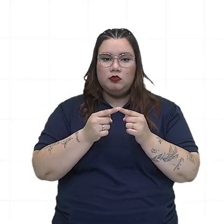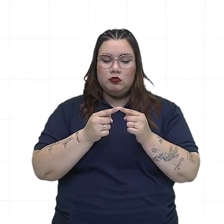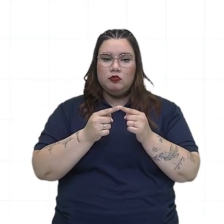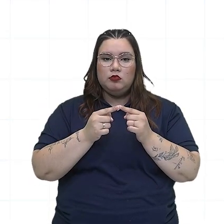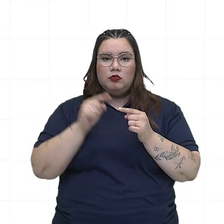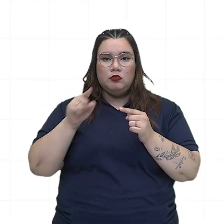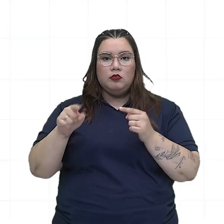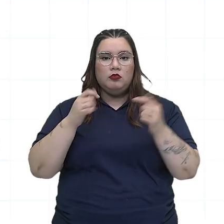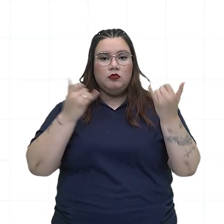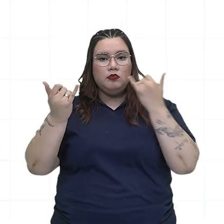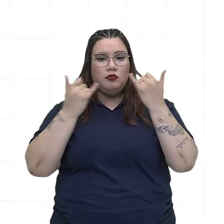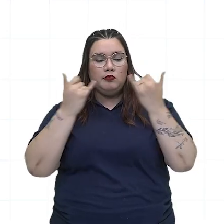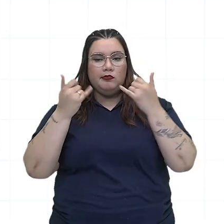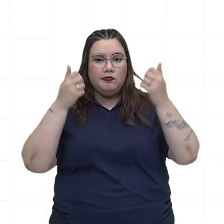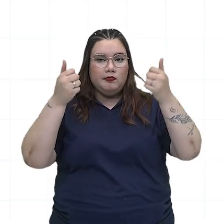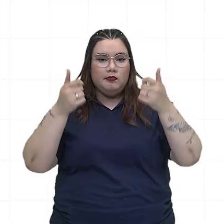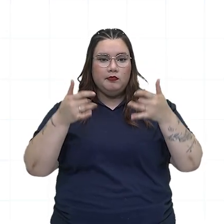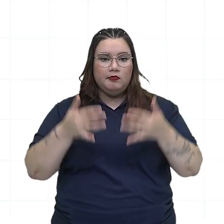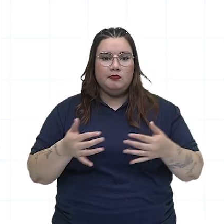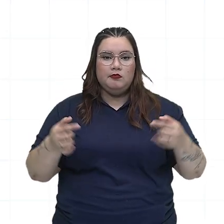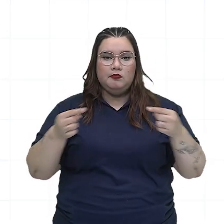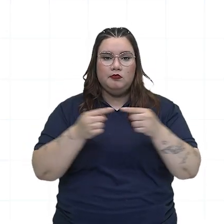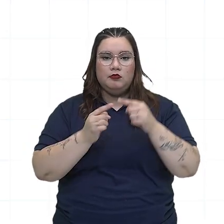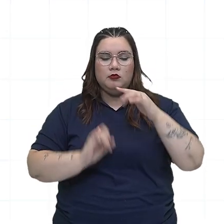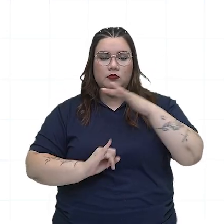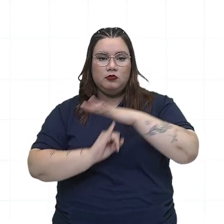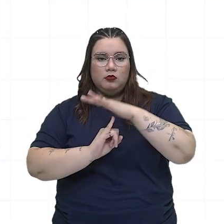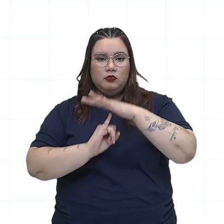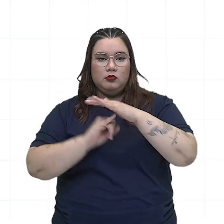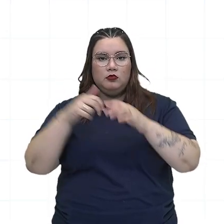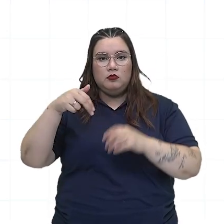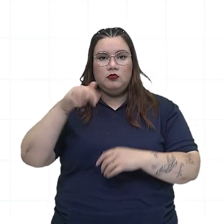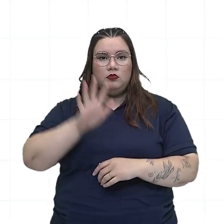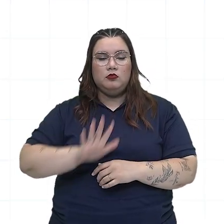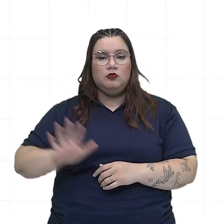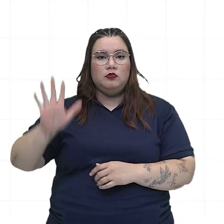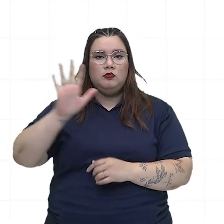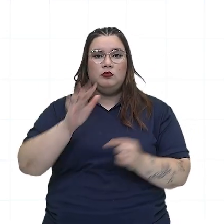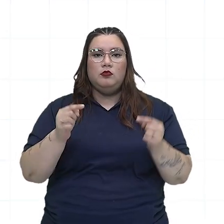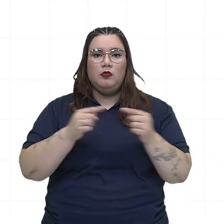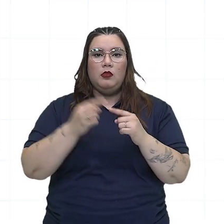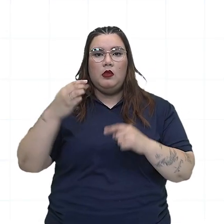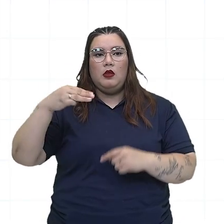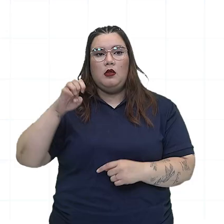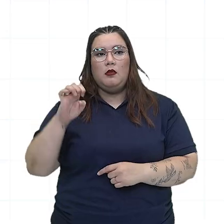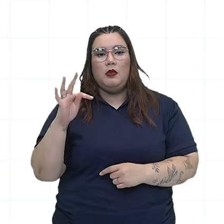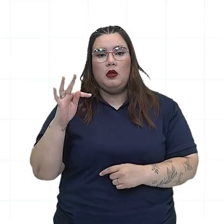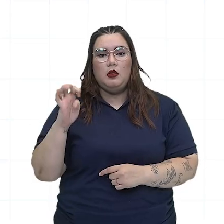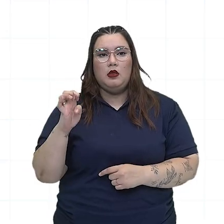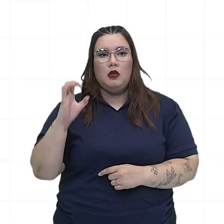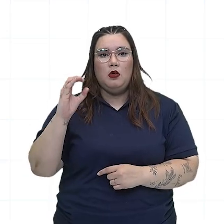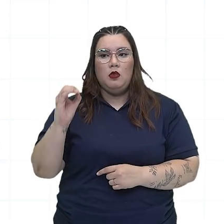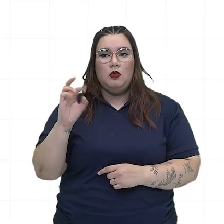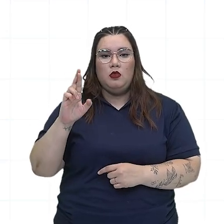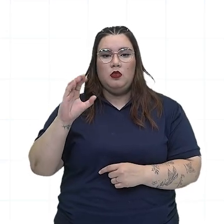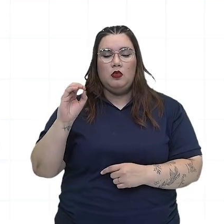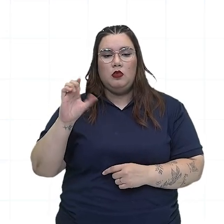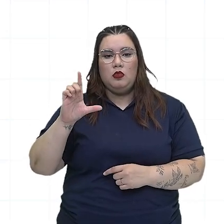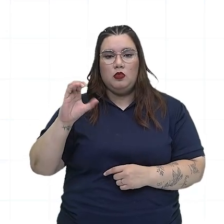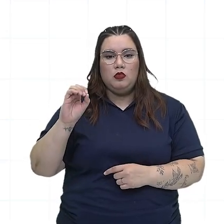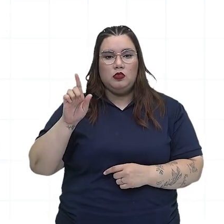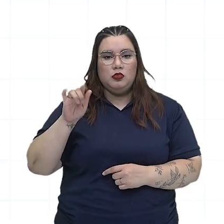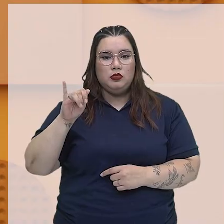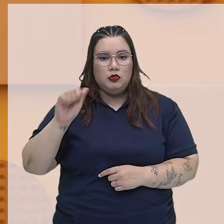de acordo com a previsão do Instituto Nacional de Meteorologia,